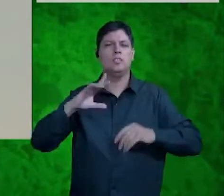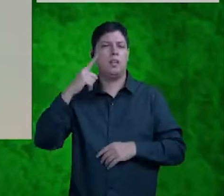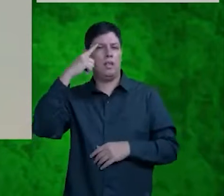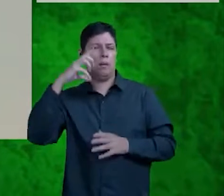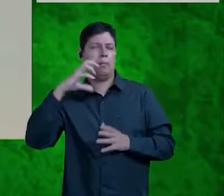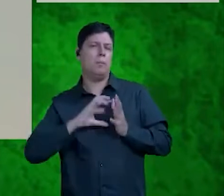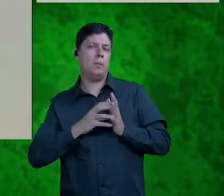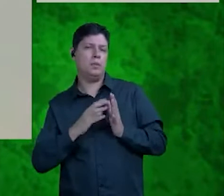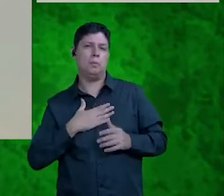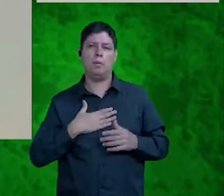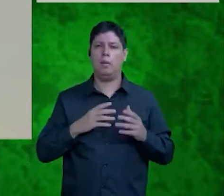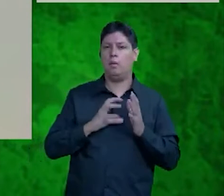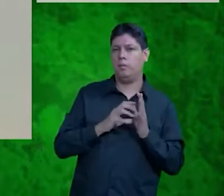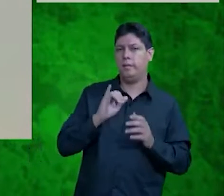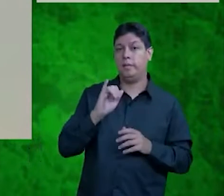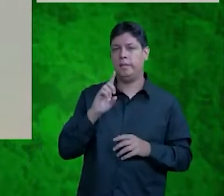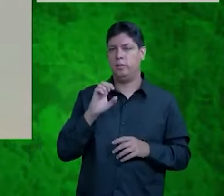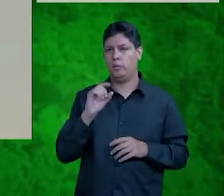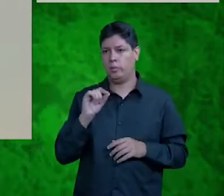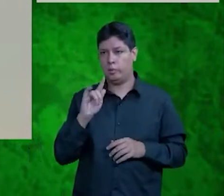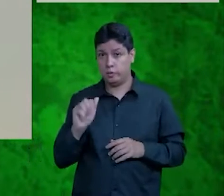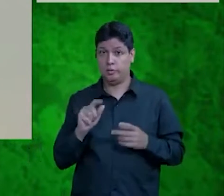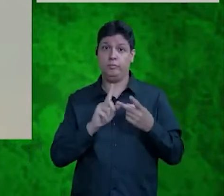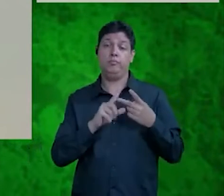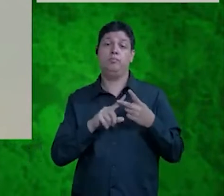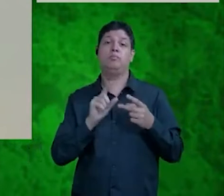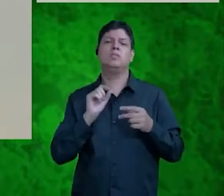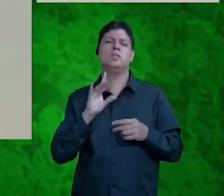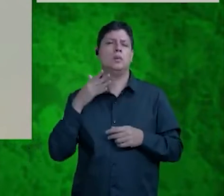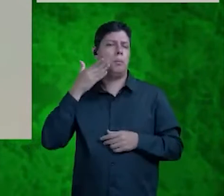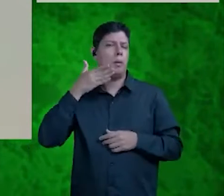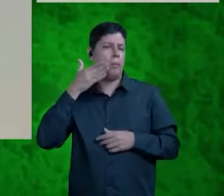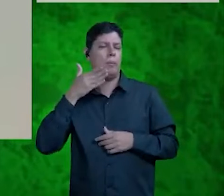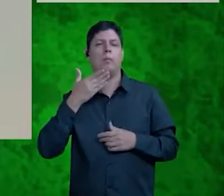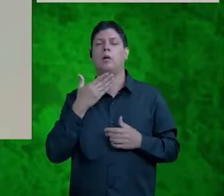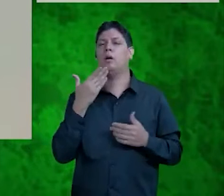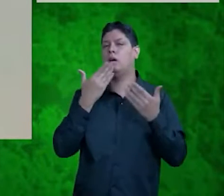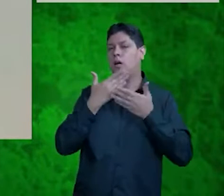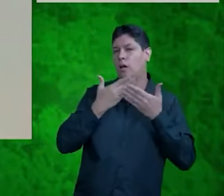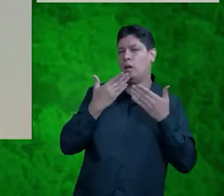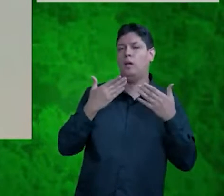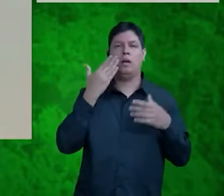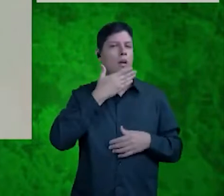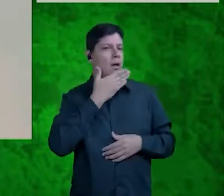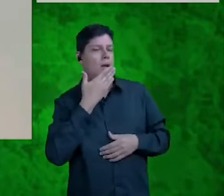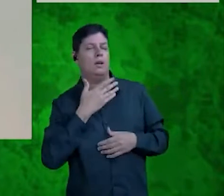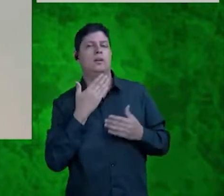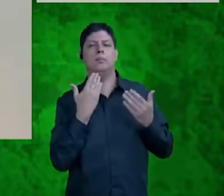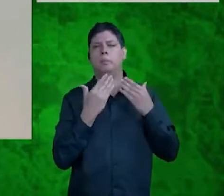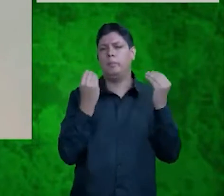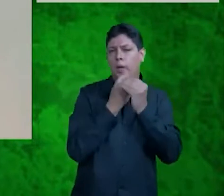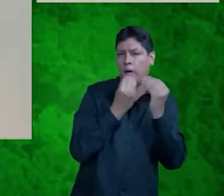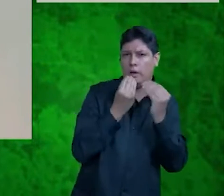de retórica, tudo para distrair a população brasileira. Toda essa conversa fiada, eles não